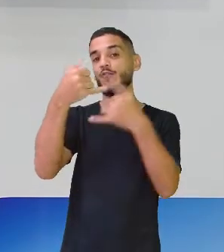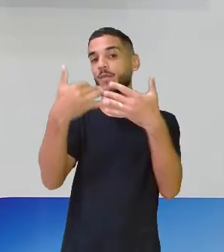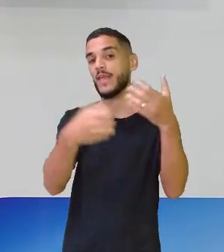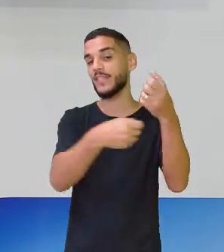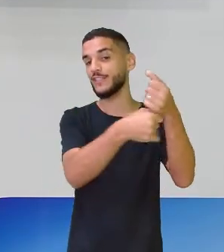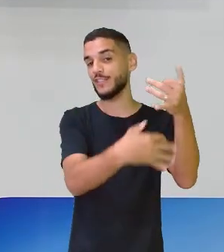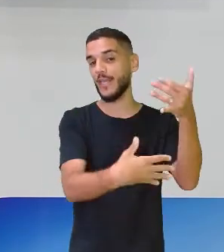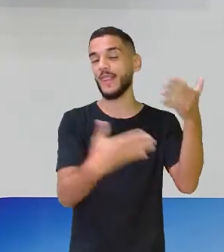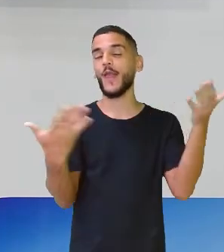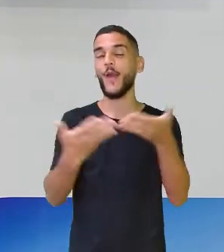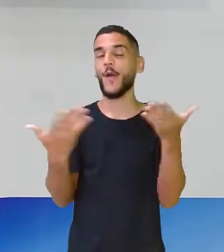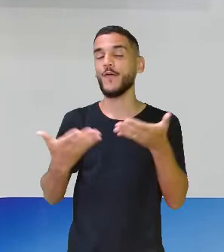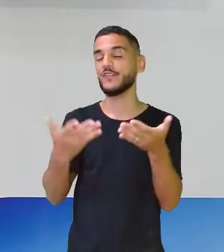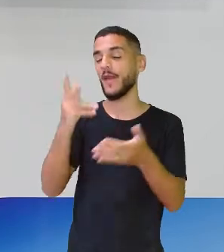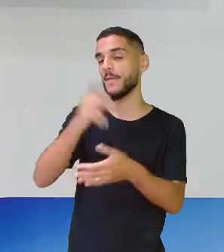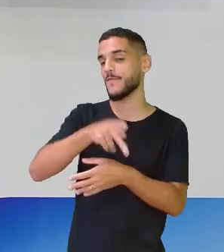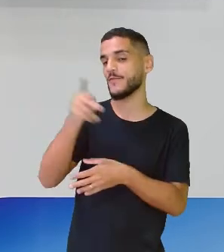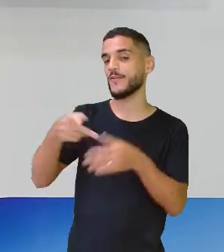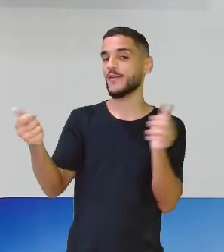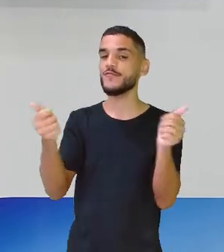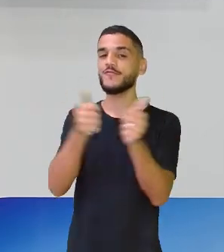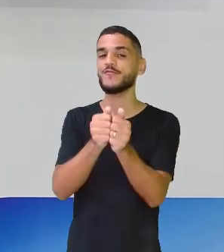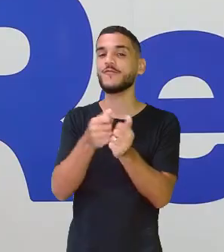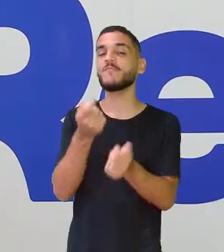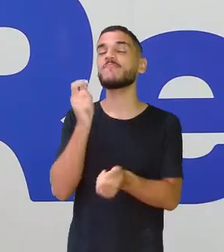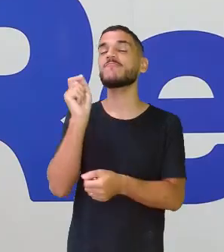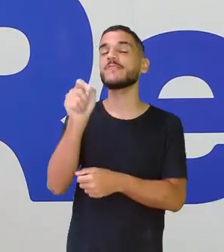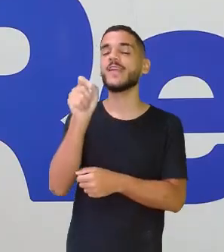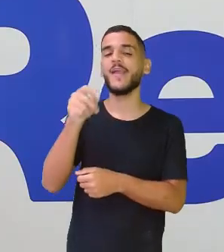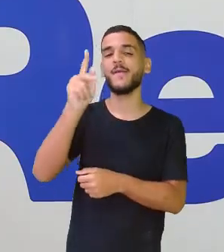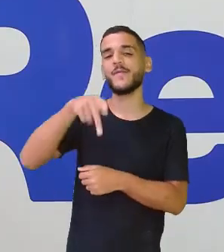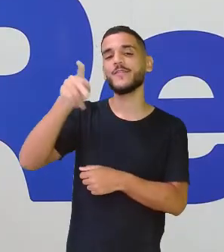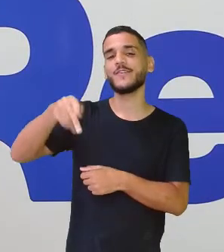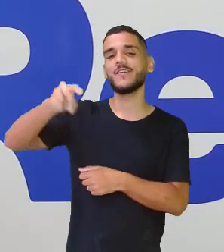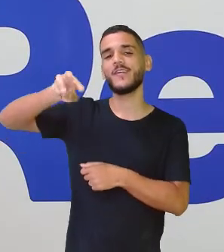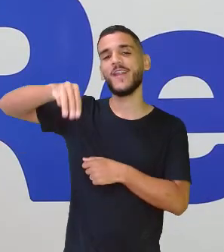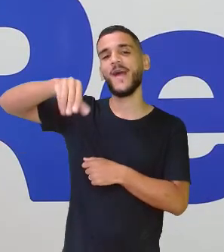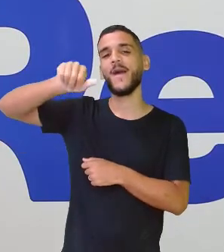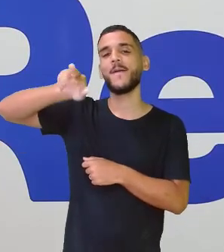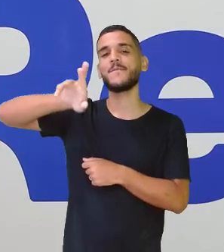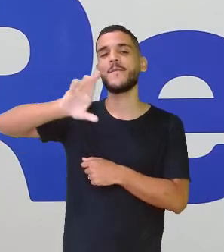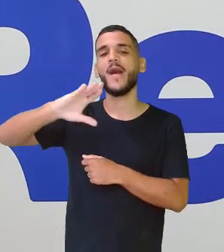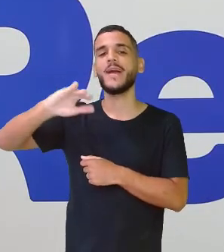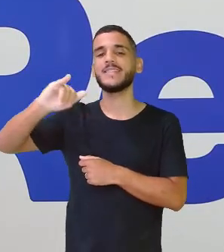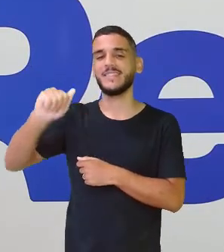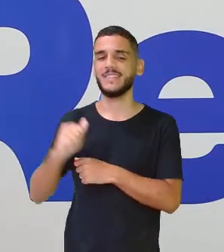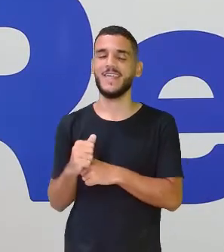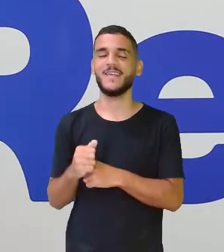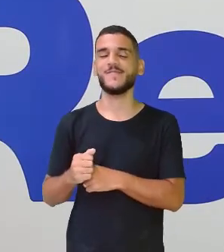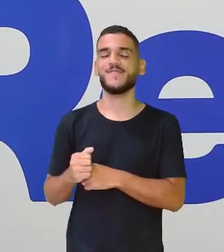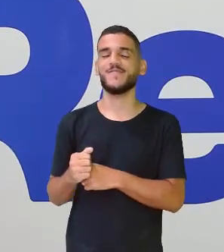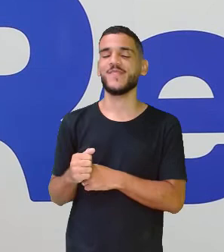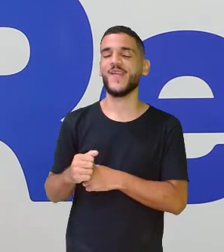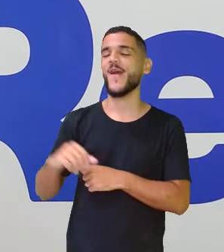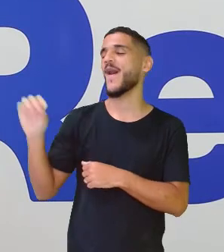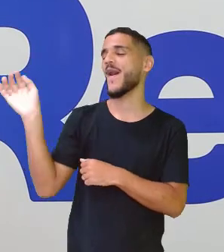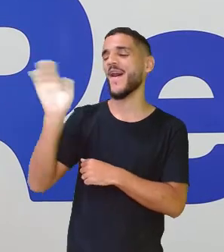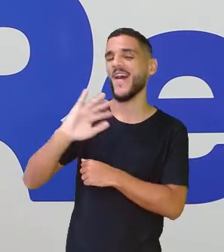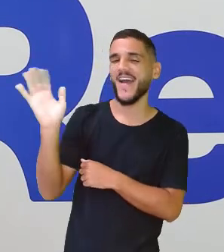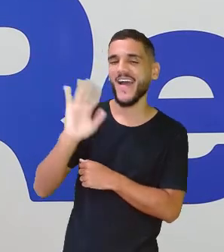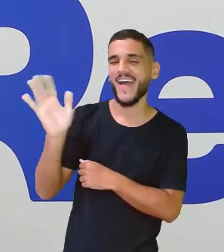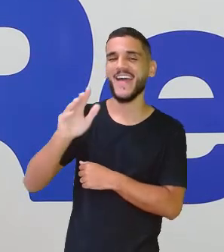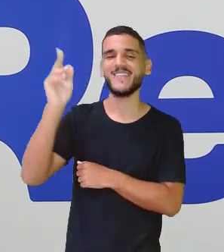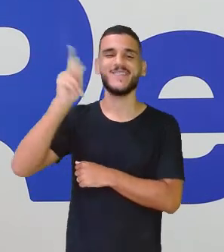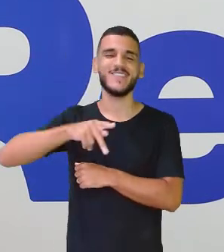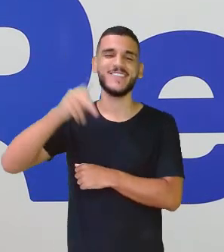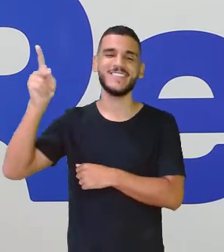no chat comigo, vocês já sabem, não é? Professora Márcia. E aí, professora, tudo bem? Olá, professora